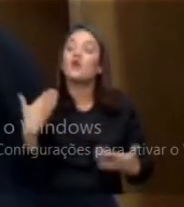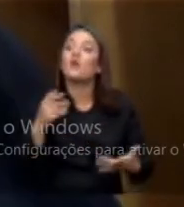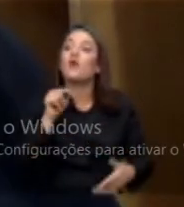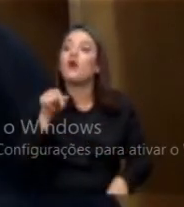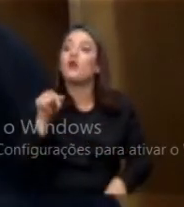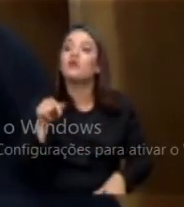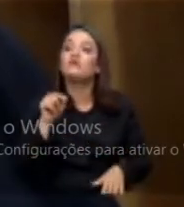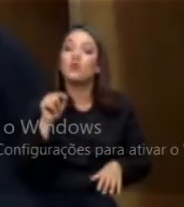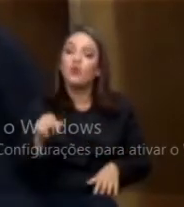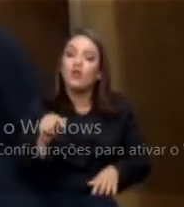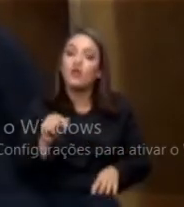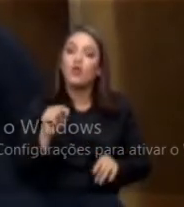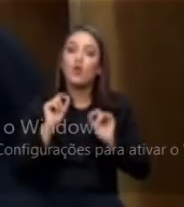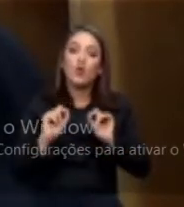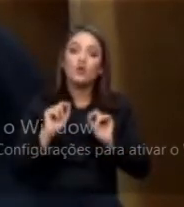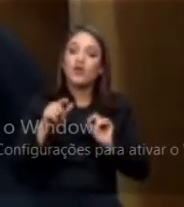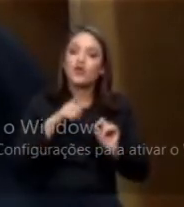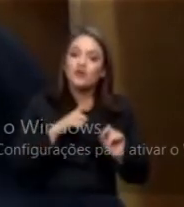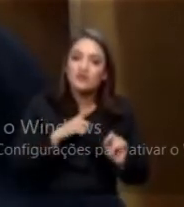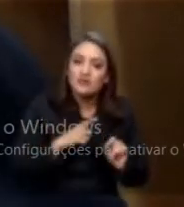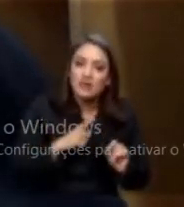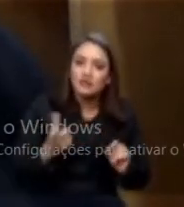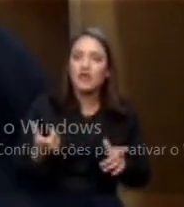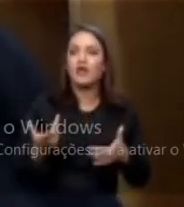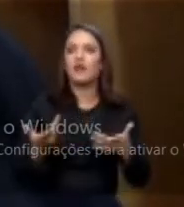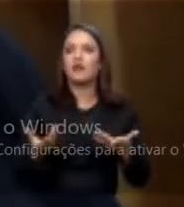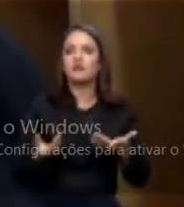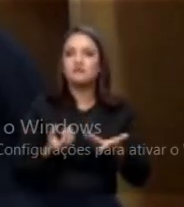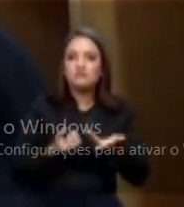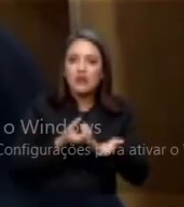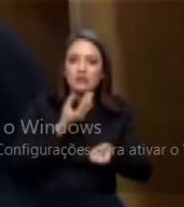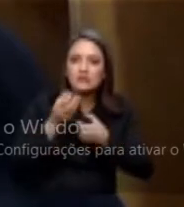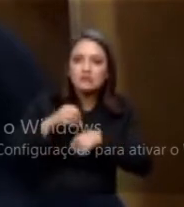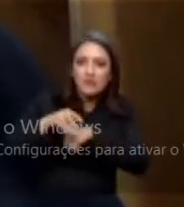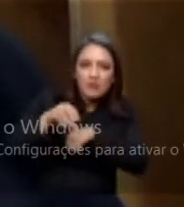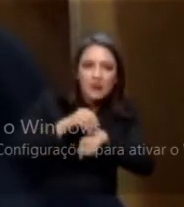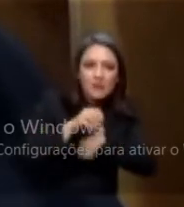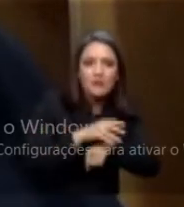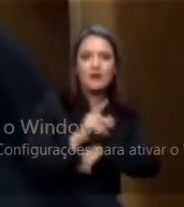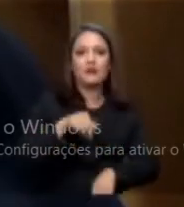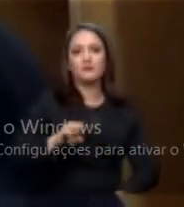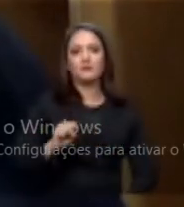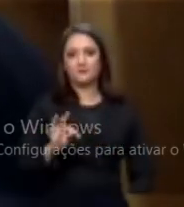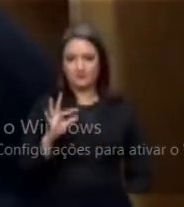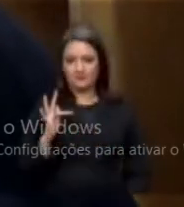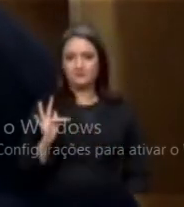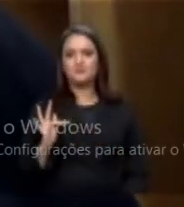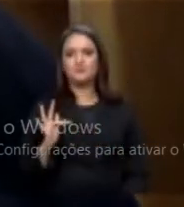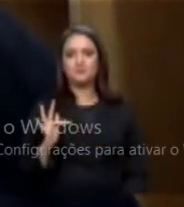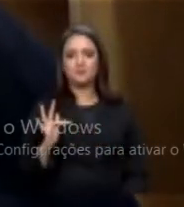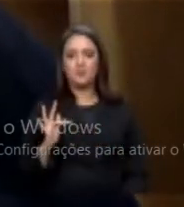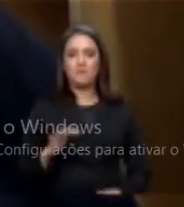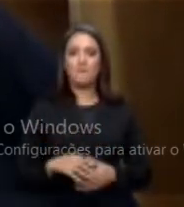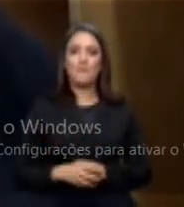Excelência traz a essa Corte a partir dos influxos do sistema democrático de quem o senhor muito